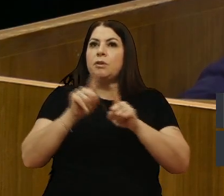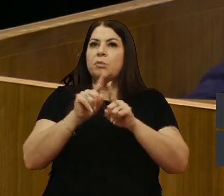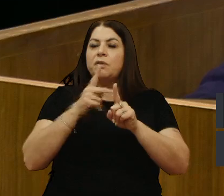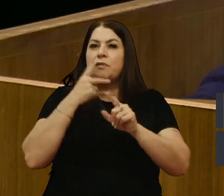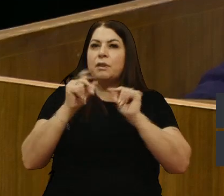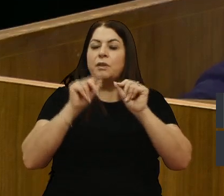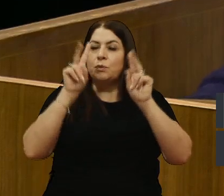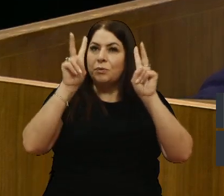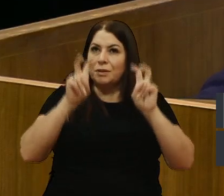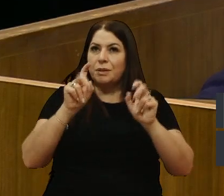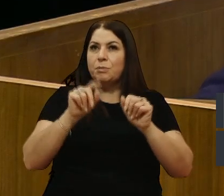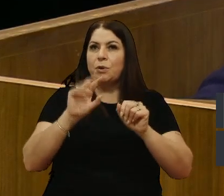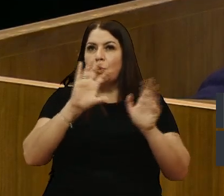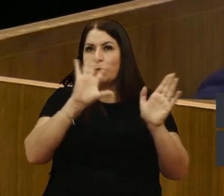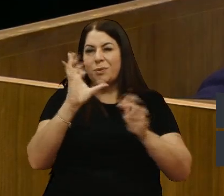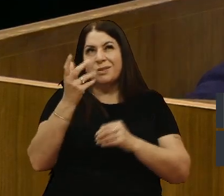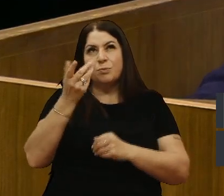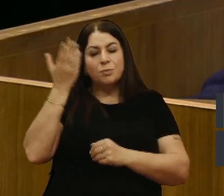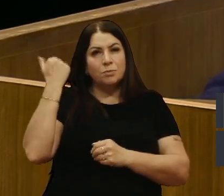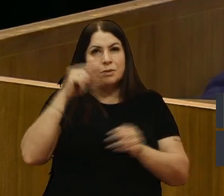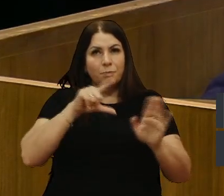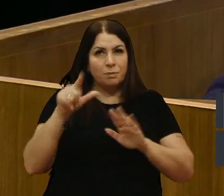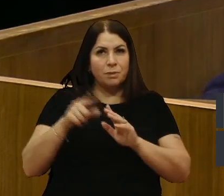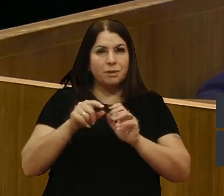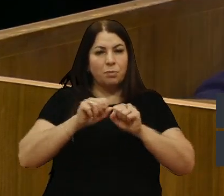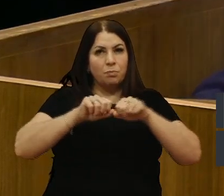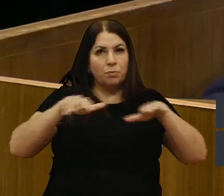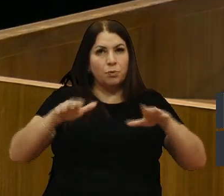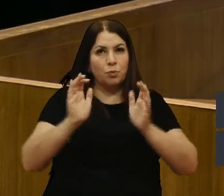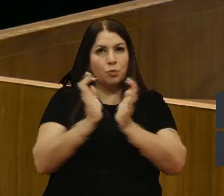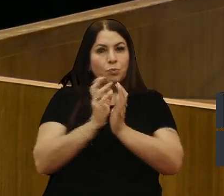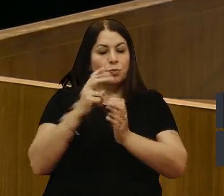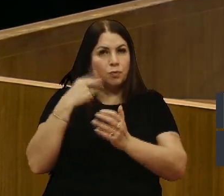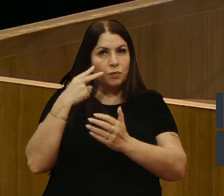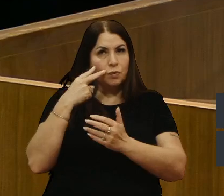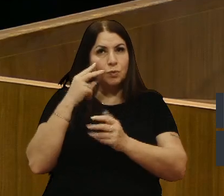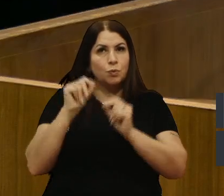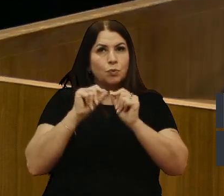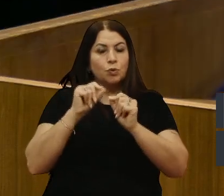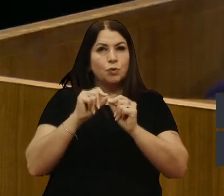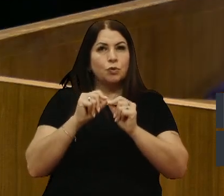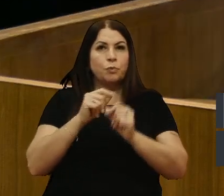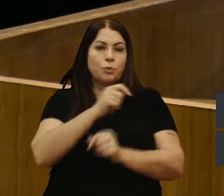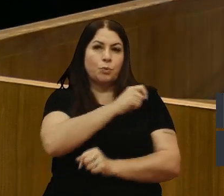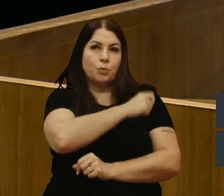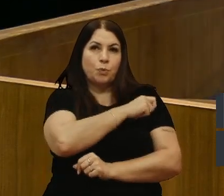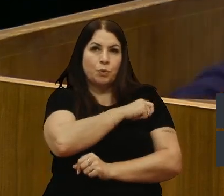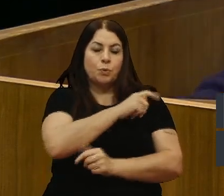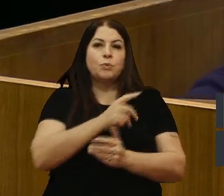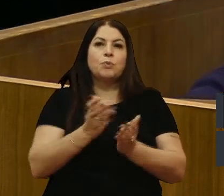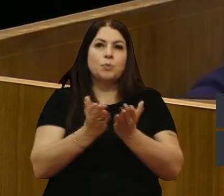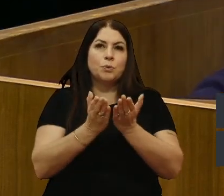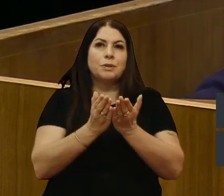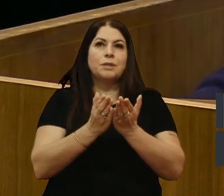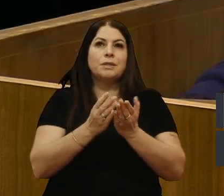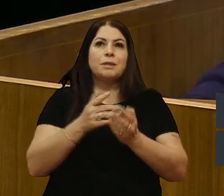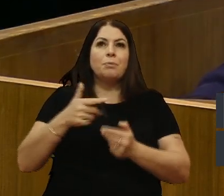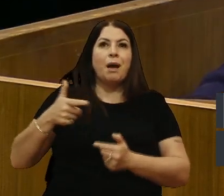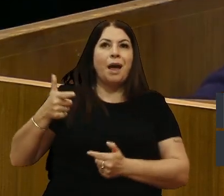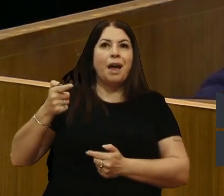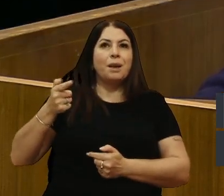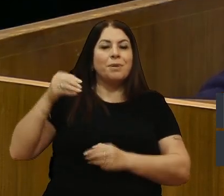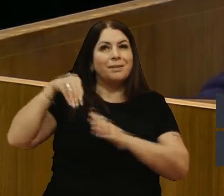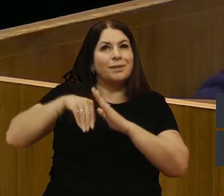falar de um tema que aconteceu semana passada, que inclusive repercutiu no grupo dos vereadores, sobre o estudante, né, que estaria com uma arma dentro de